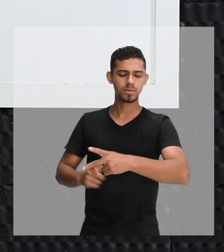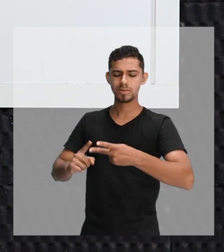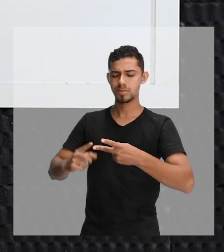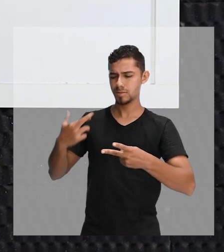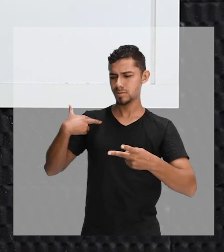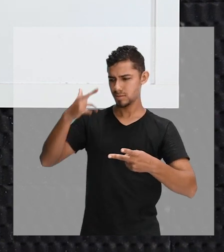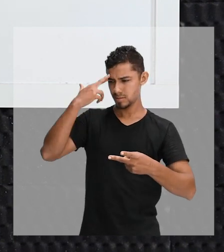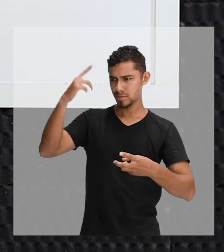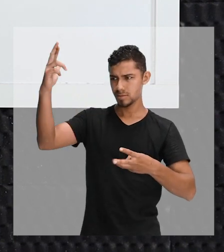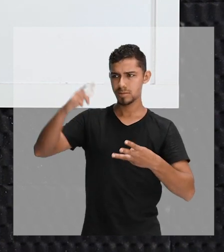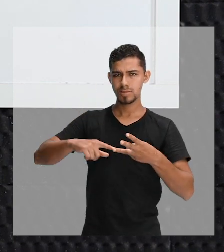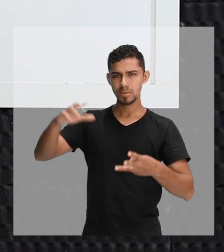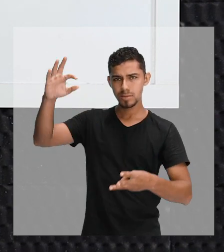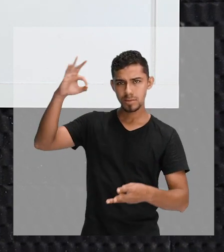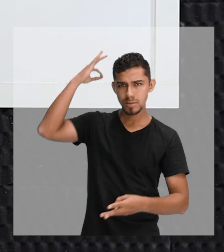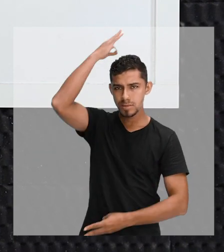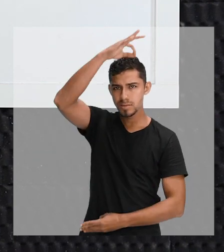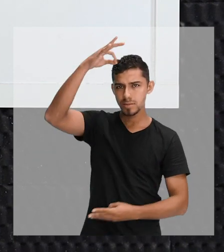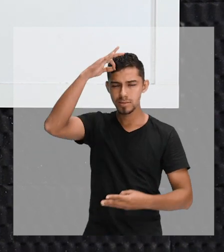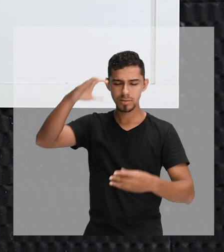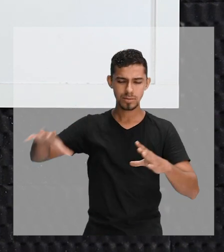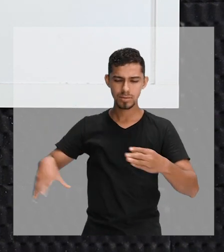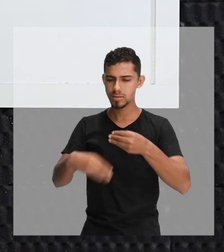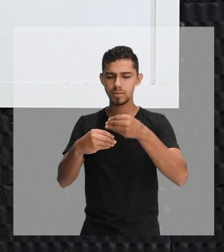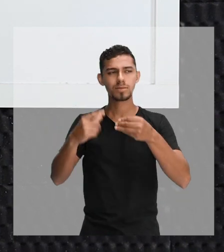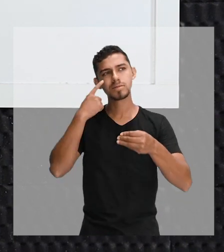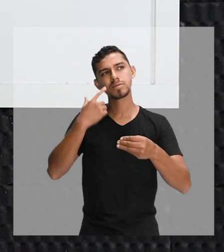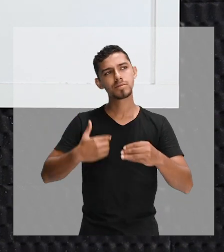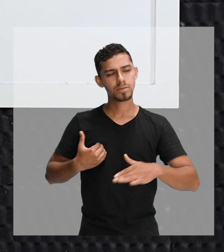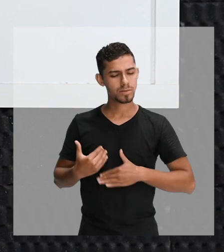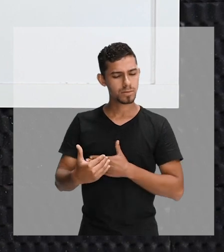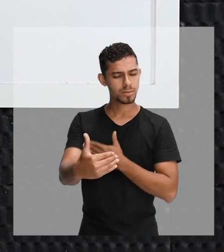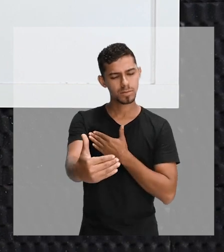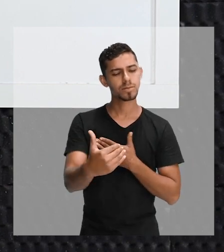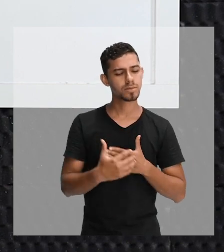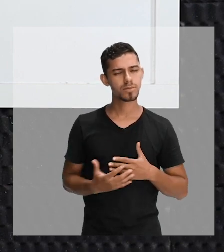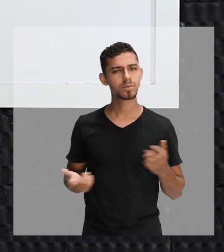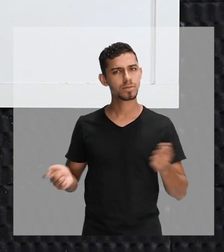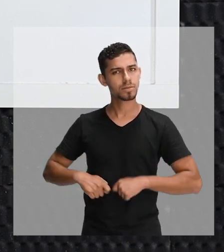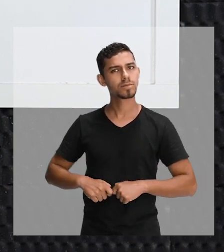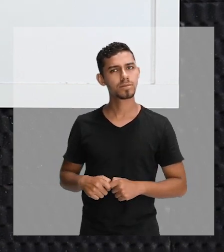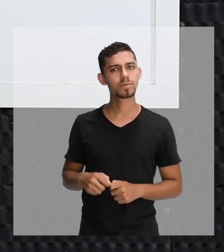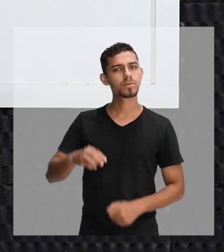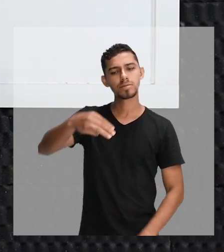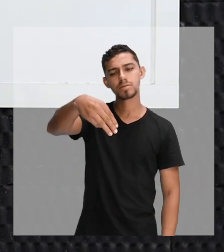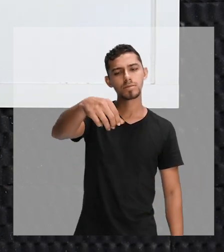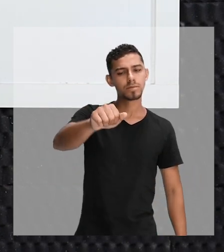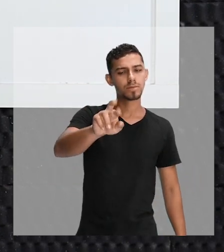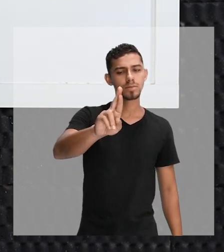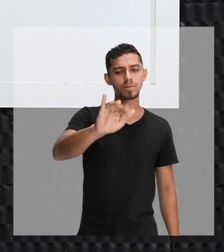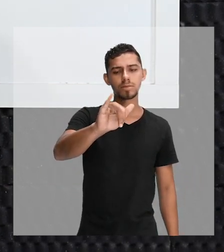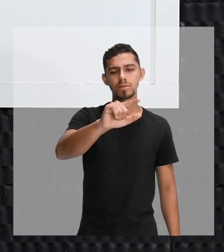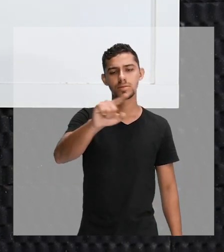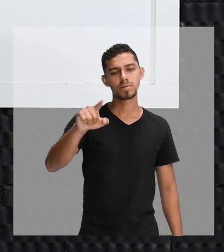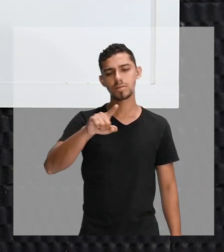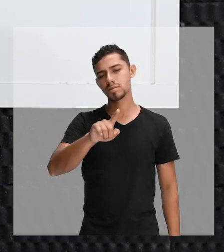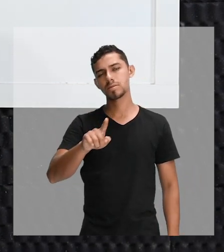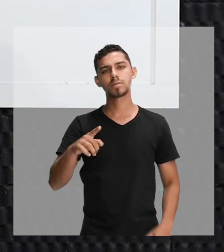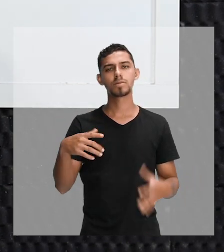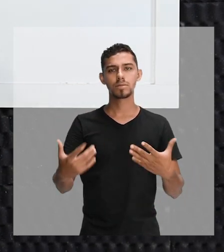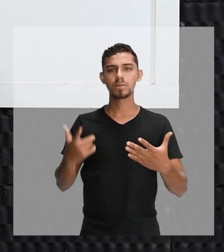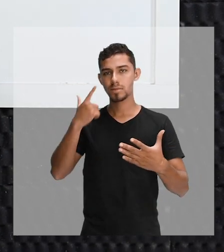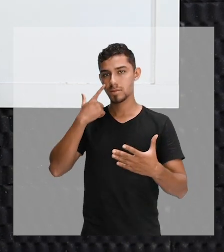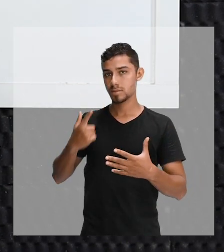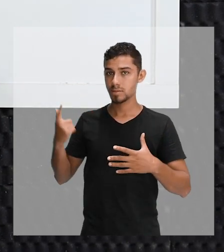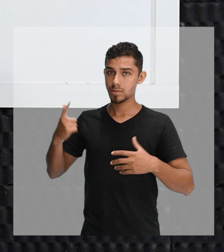só, certo? Aqui nós temos o acréscimo desta nuance, desta matiz, dessas cores da espiritualidade. Então nós